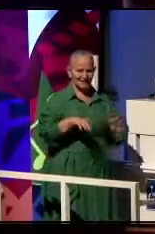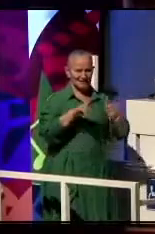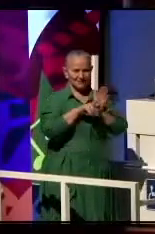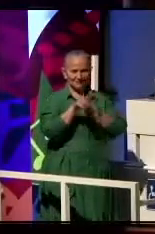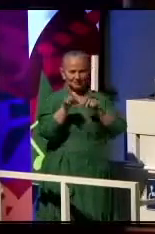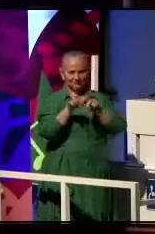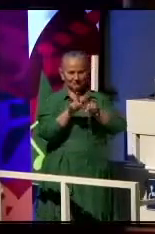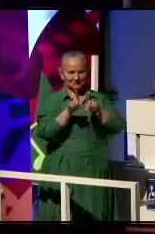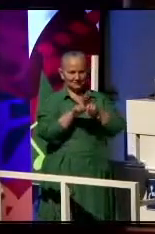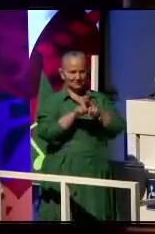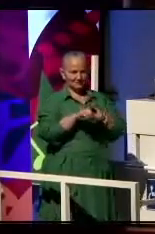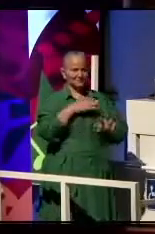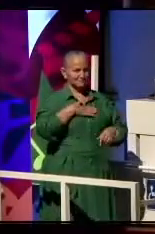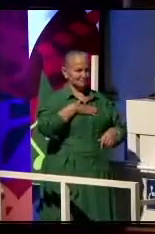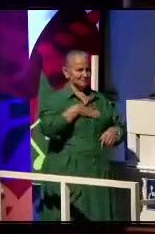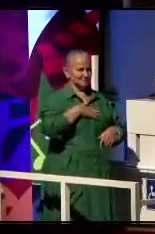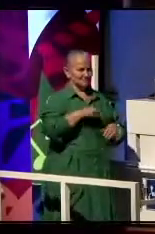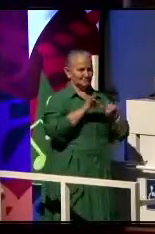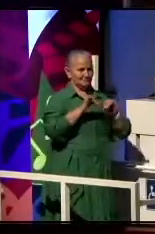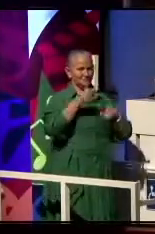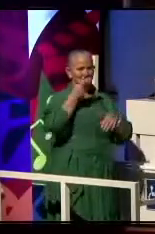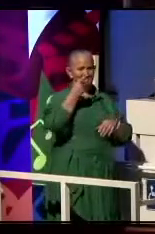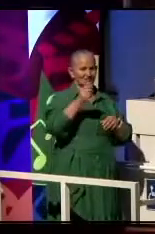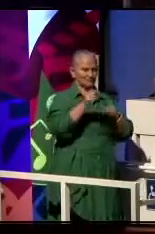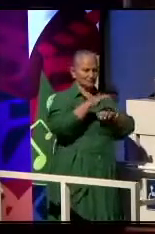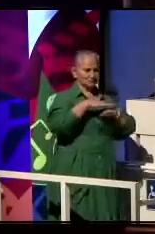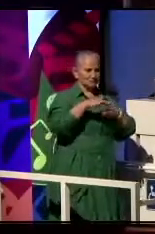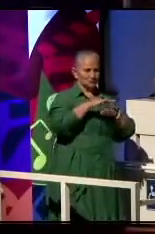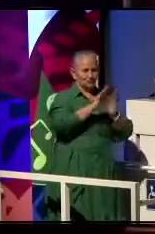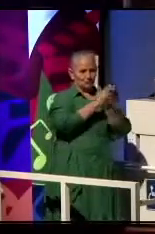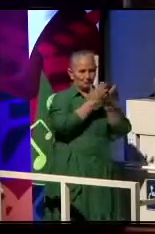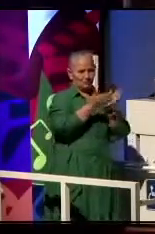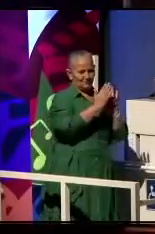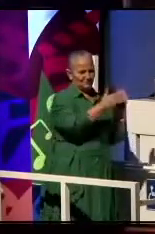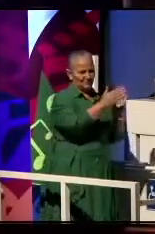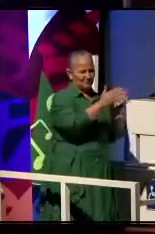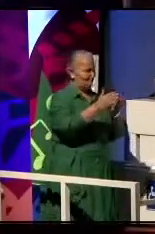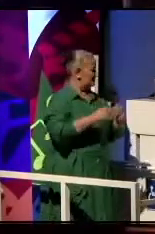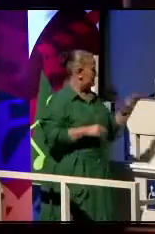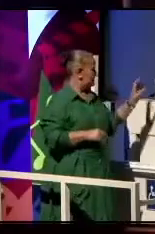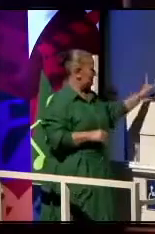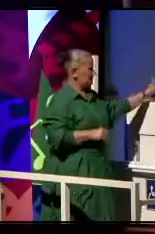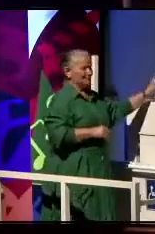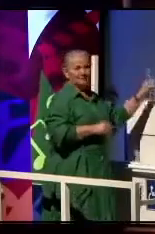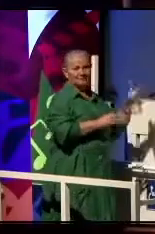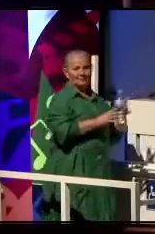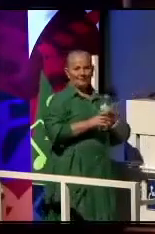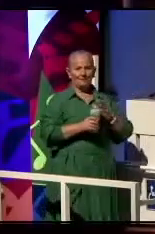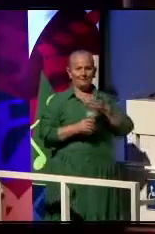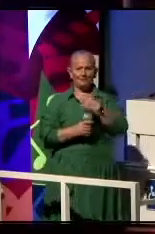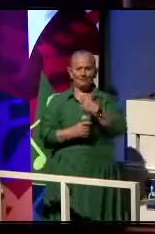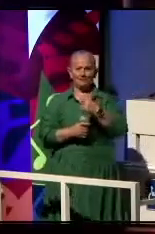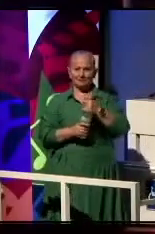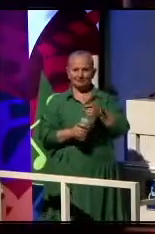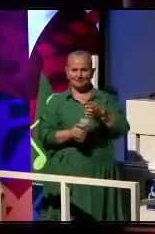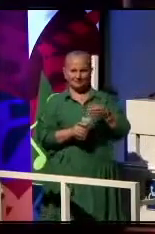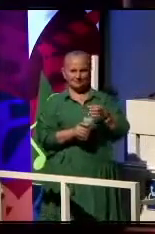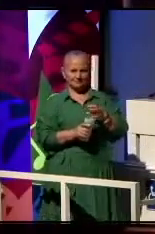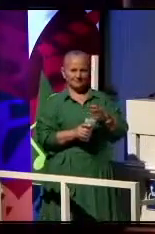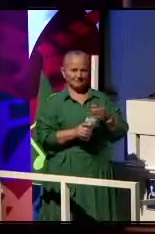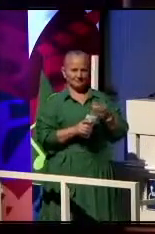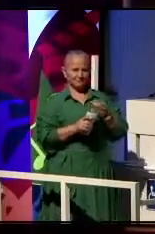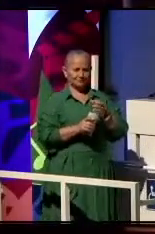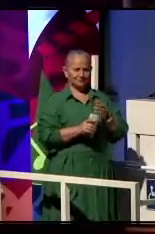É um prazer estar falando sobre o clube aqui, eu nunca pensei que um dia eu fosse falar. Eu só vou contar uma pequena história